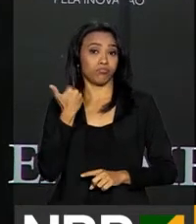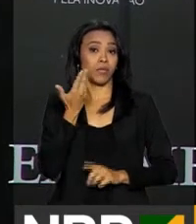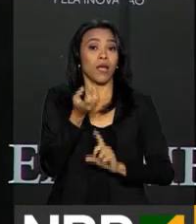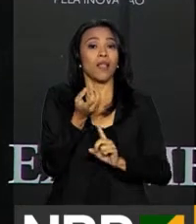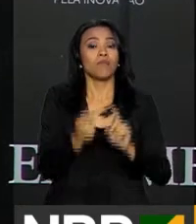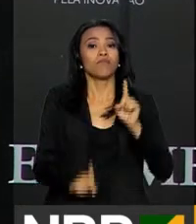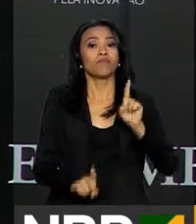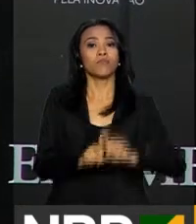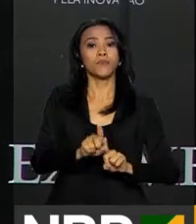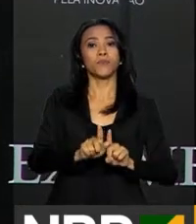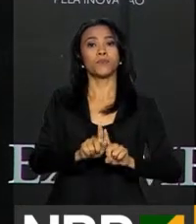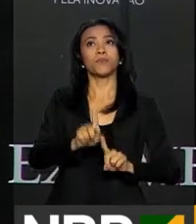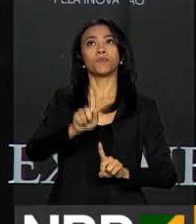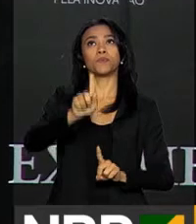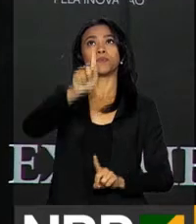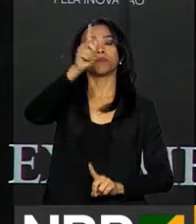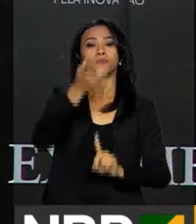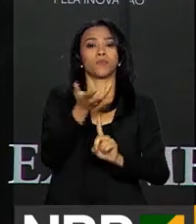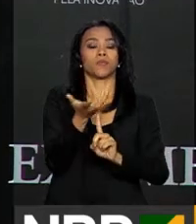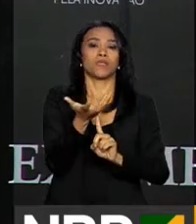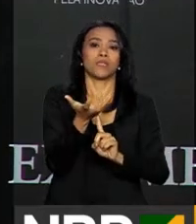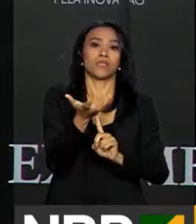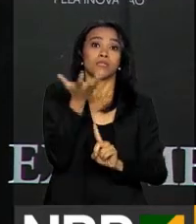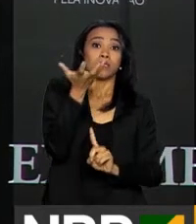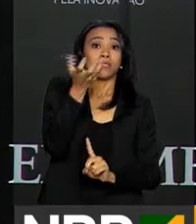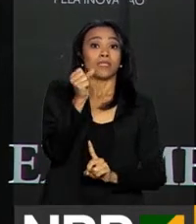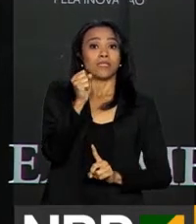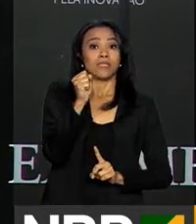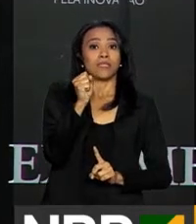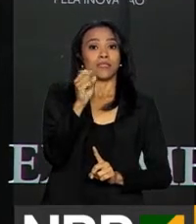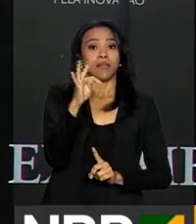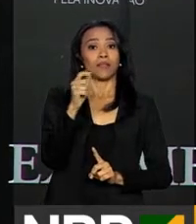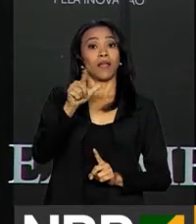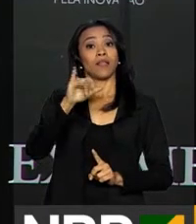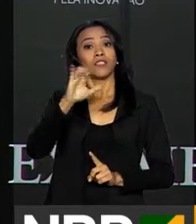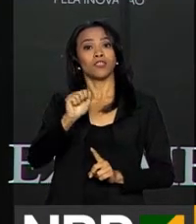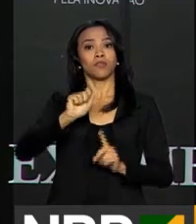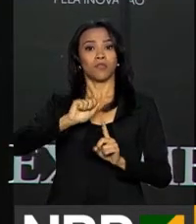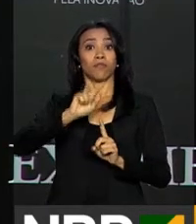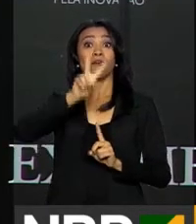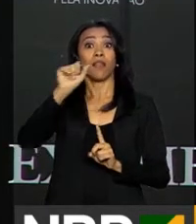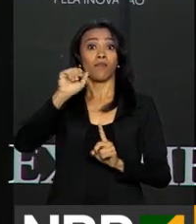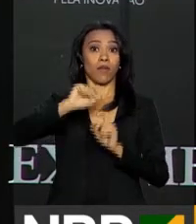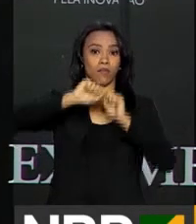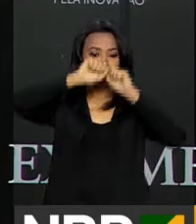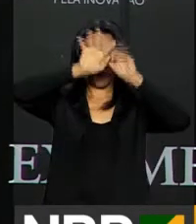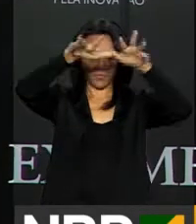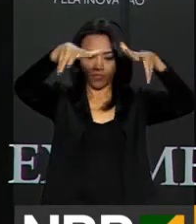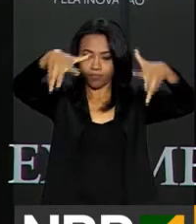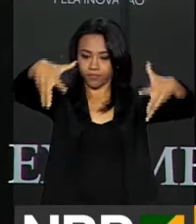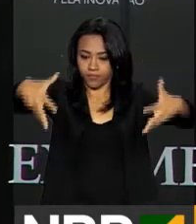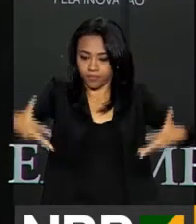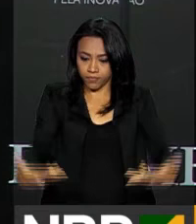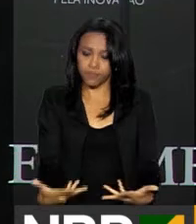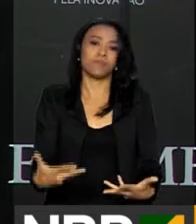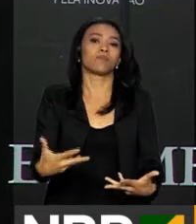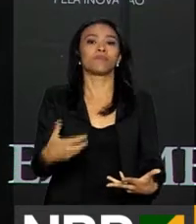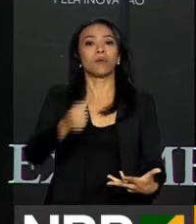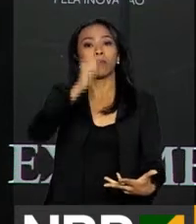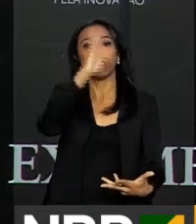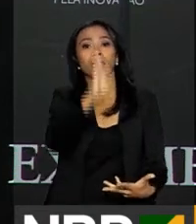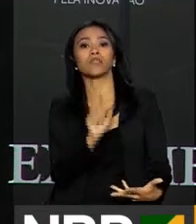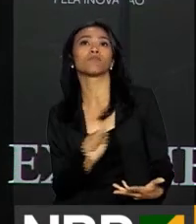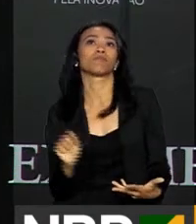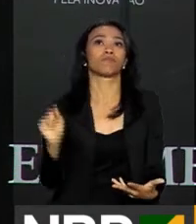que leva banda larga para todo o país. Porque o fato de você levar conhecimento a todos os cantos e recantos do